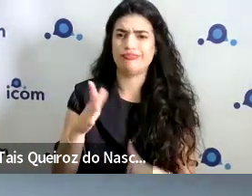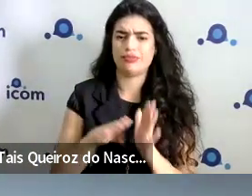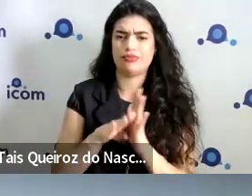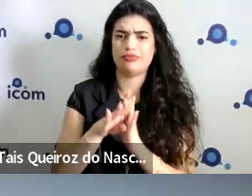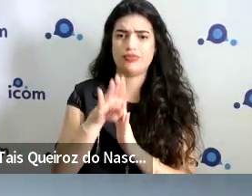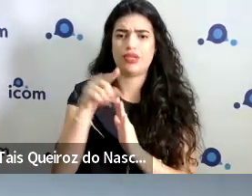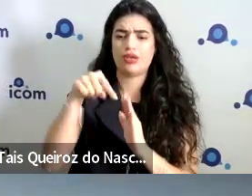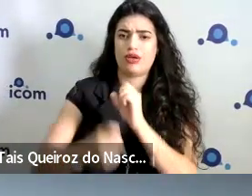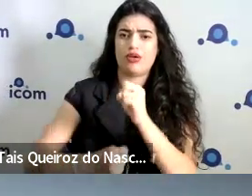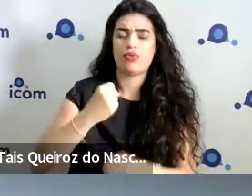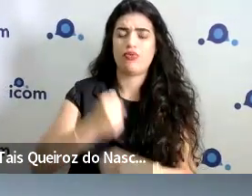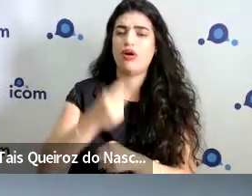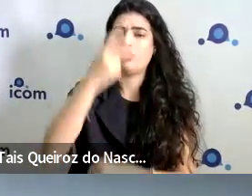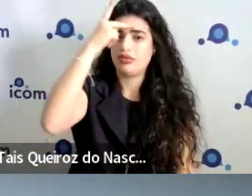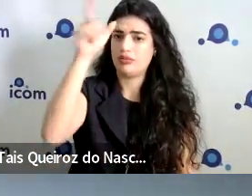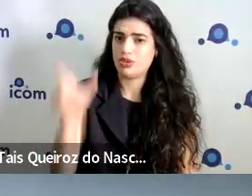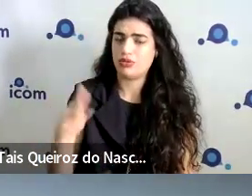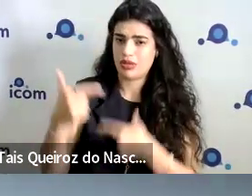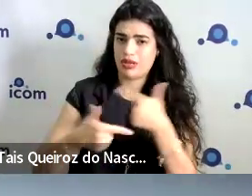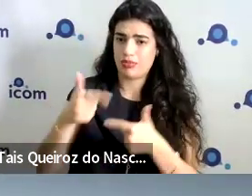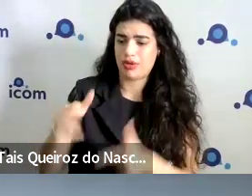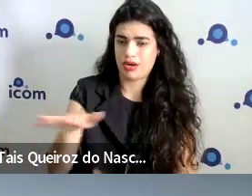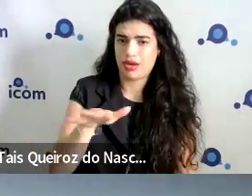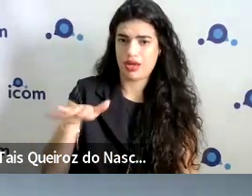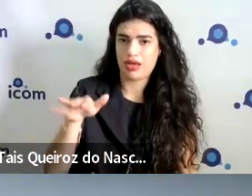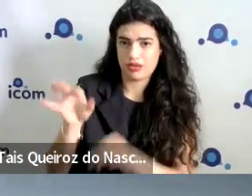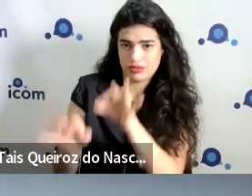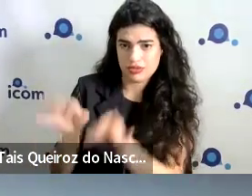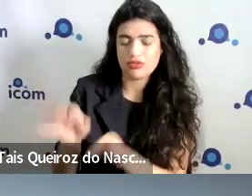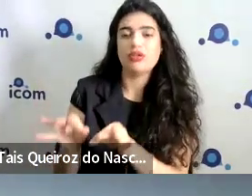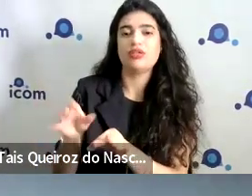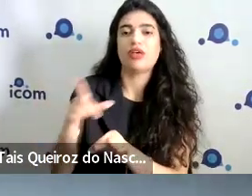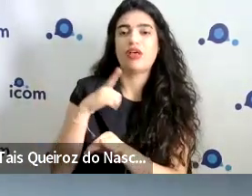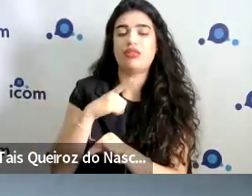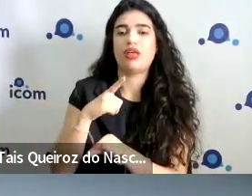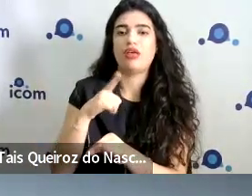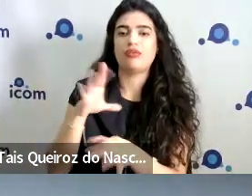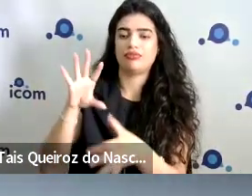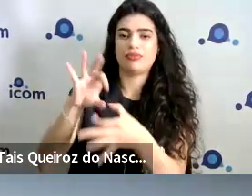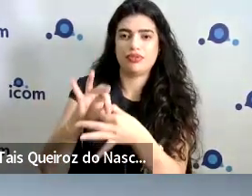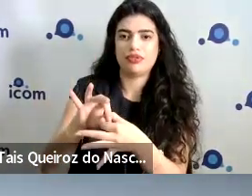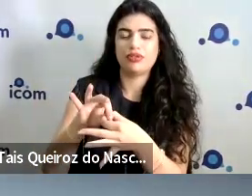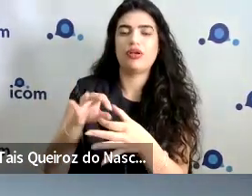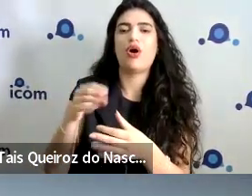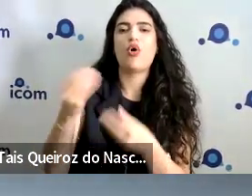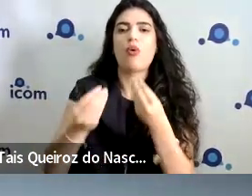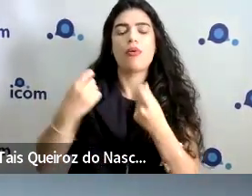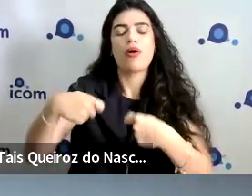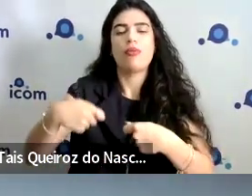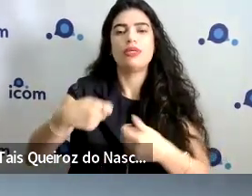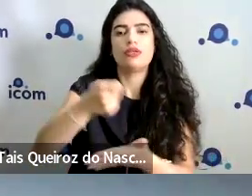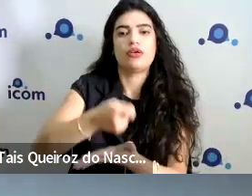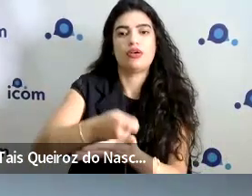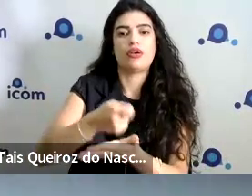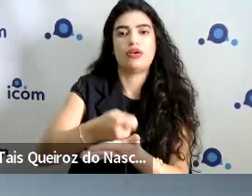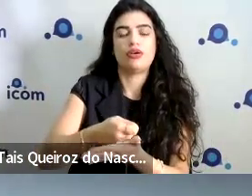no ano de uma pessoa que trabalha dentro da área tributária para fazer obrigações acessórias, simplesmente cumprir obrigações